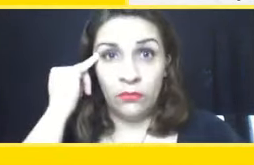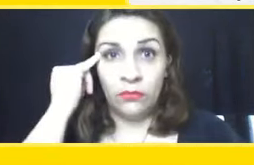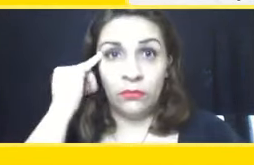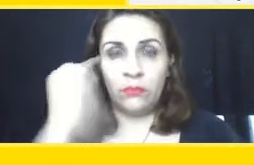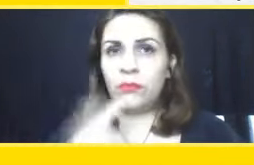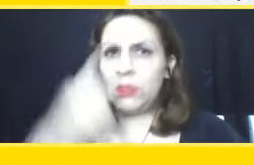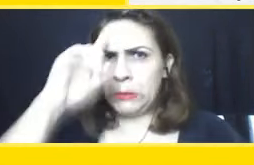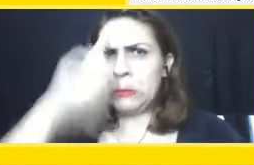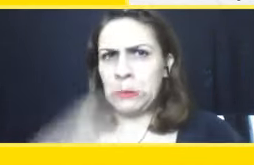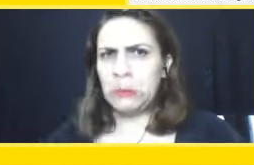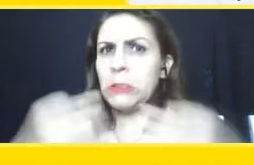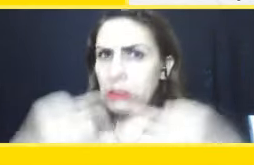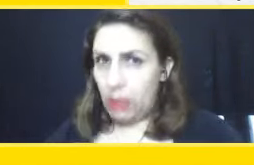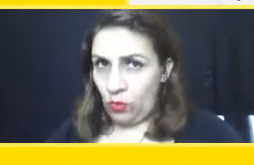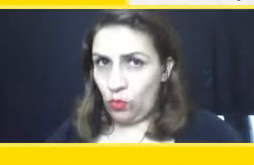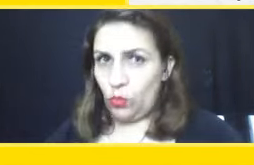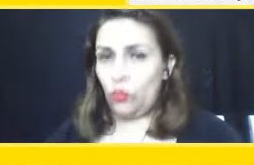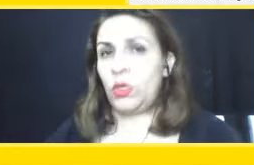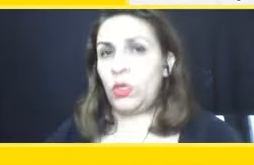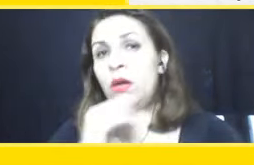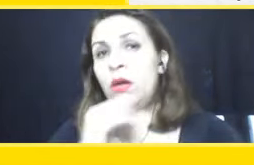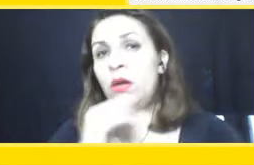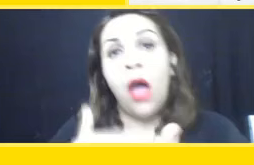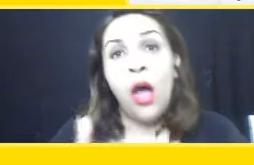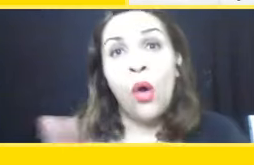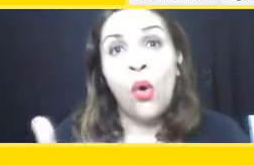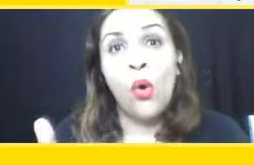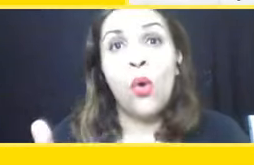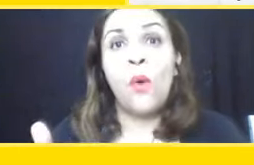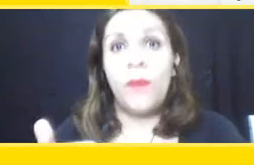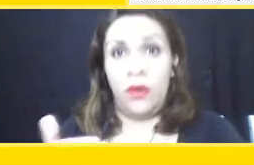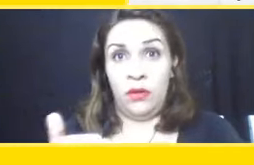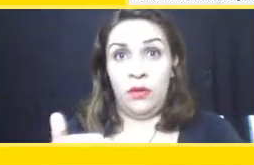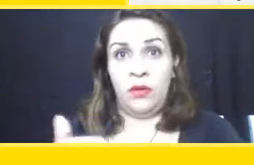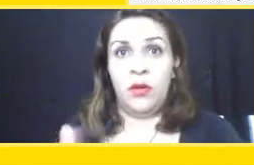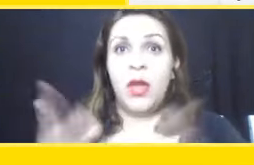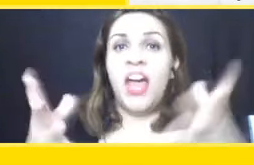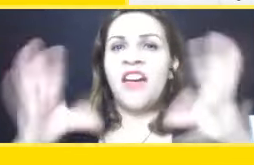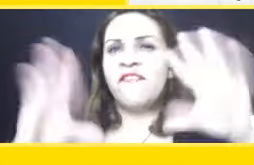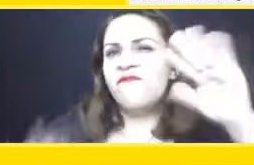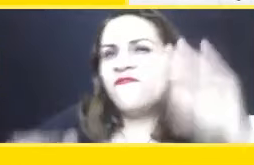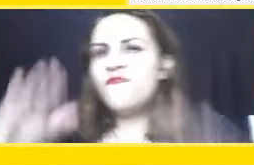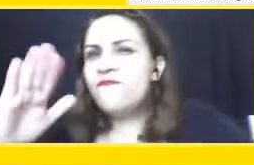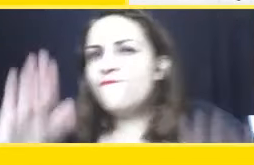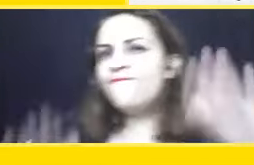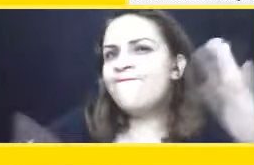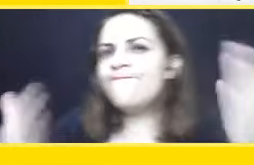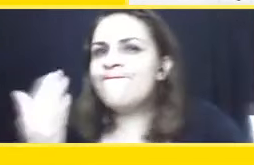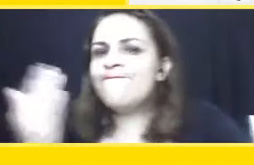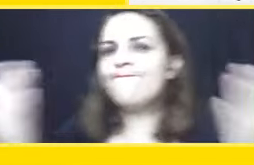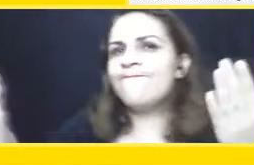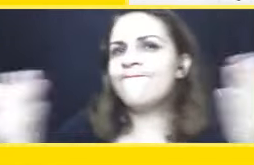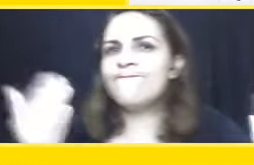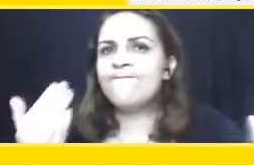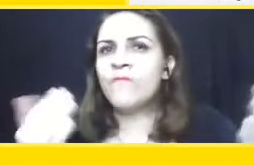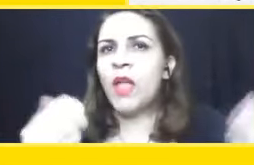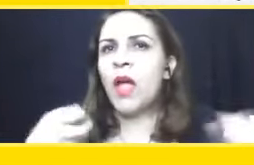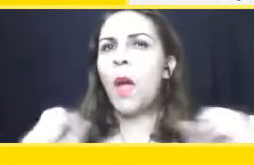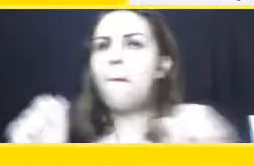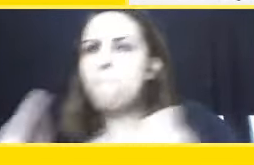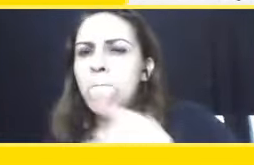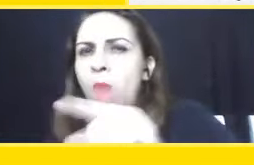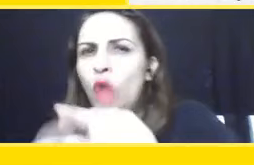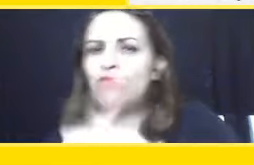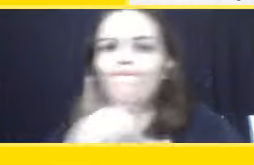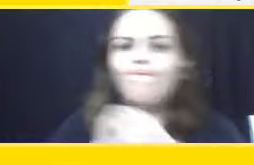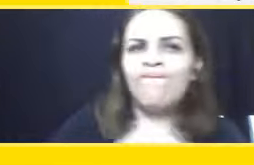correta em começar a fazer o que a gente chama de flexibilização, tá certo? Das medidas